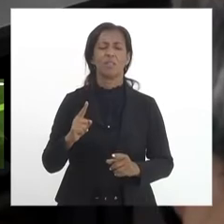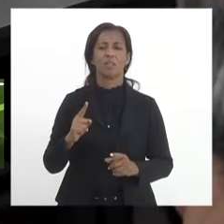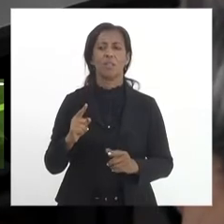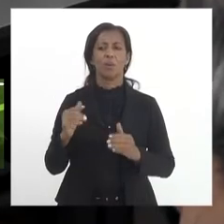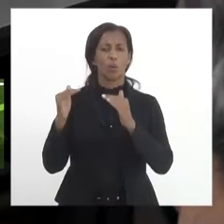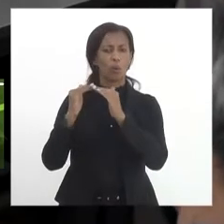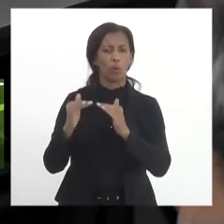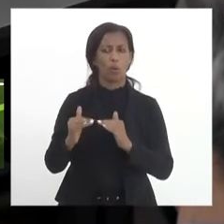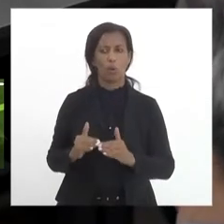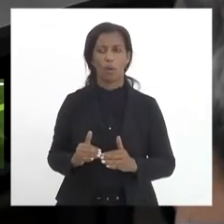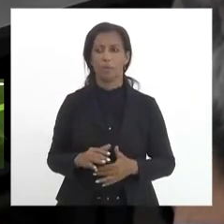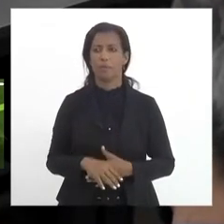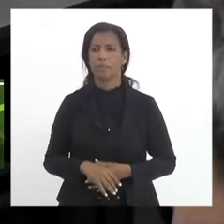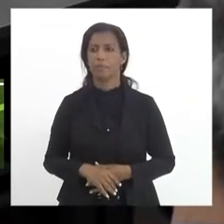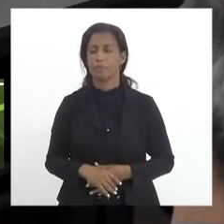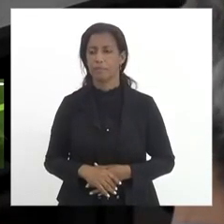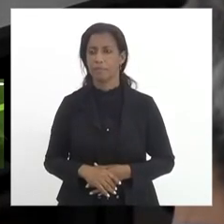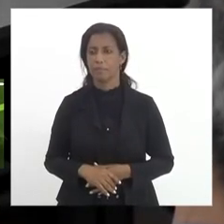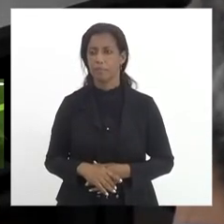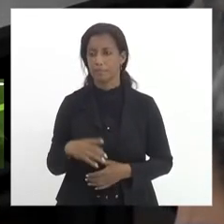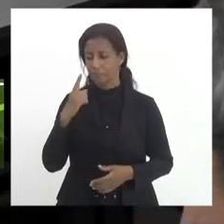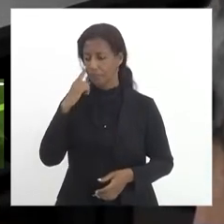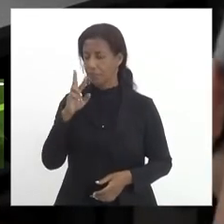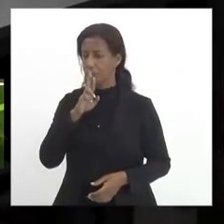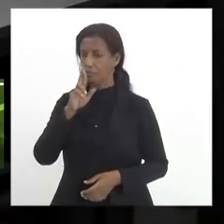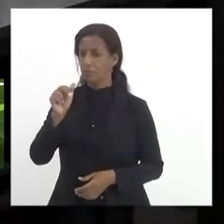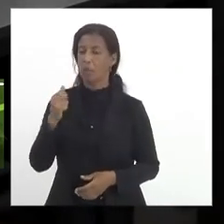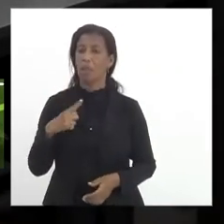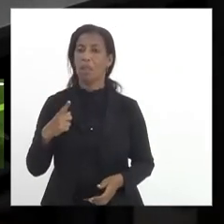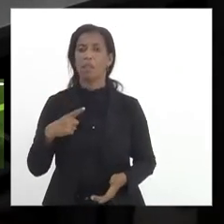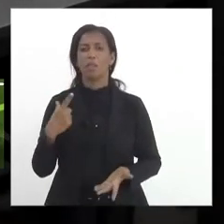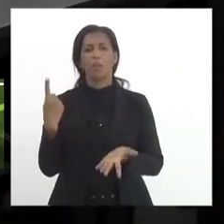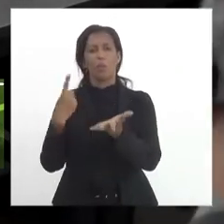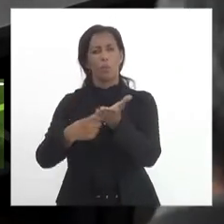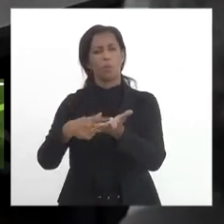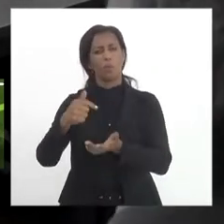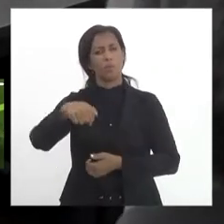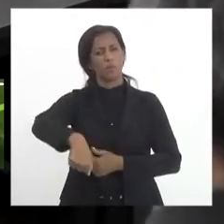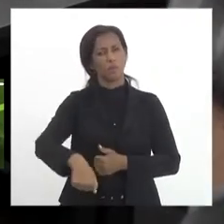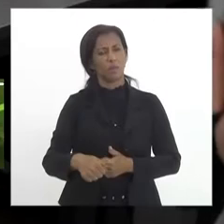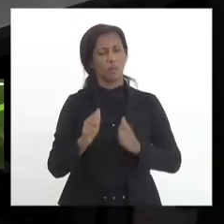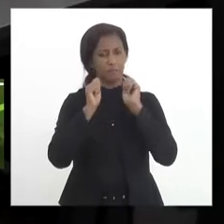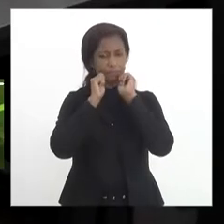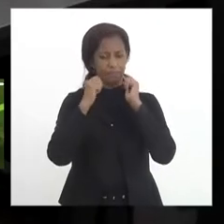aqui. Viu, Rodrigo? Acho que tem um compromisso aqui nessa casa.